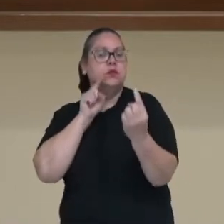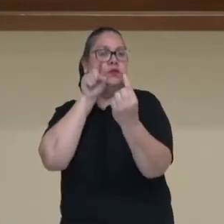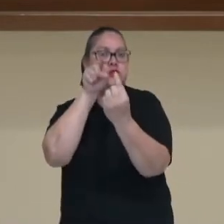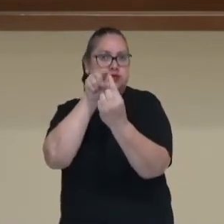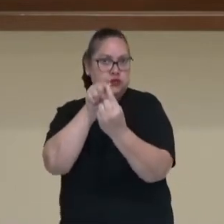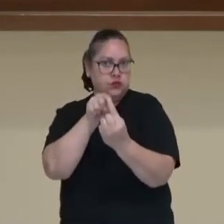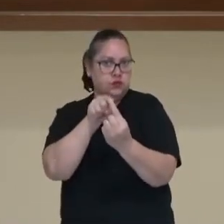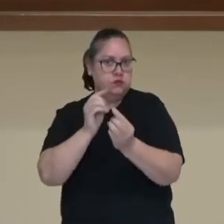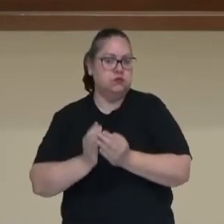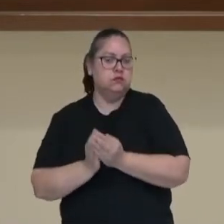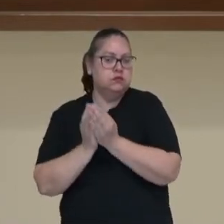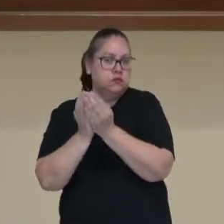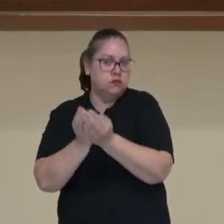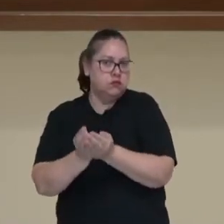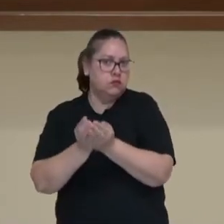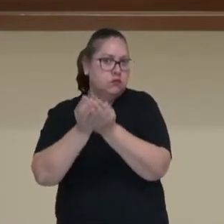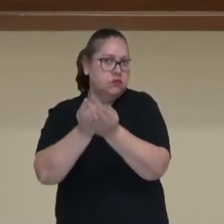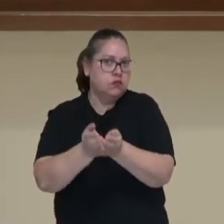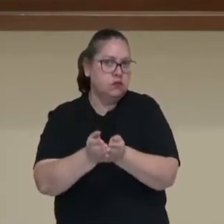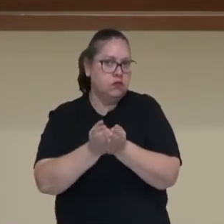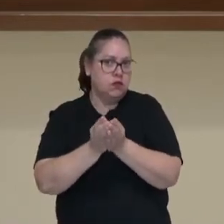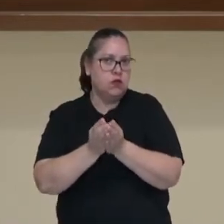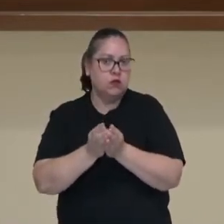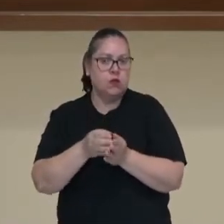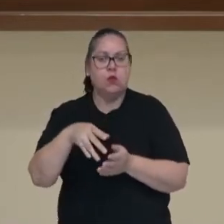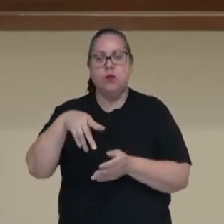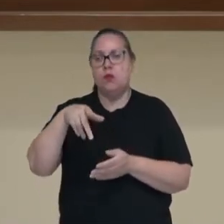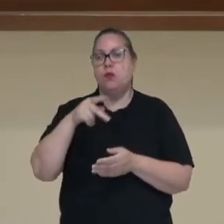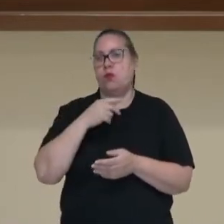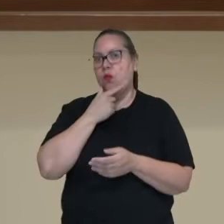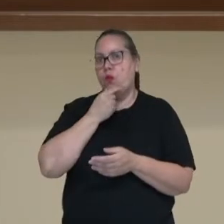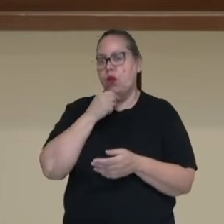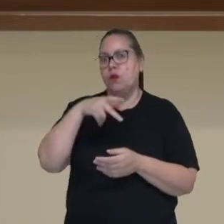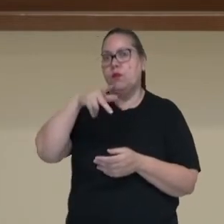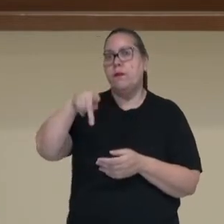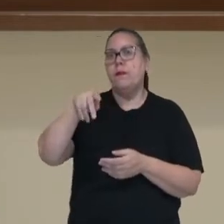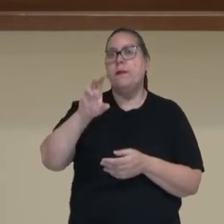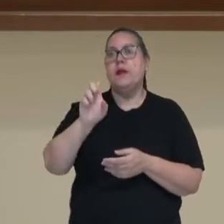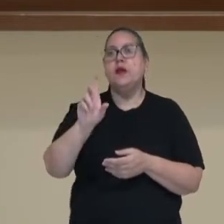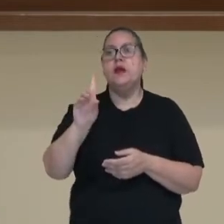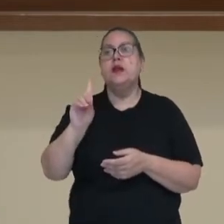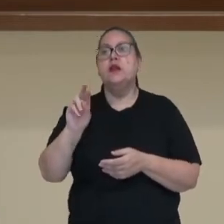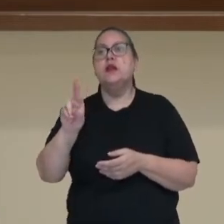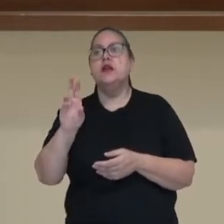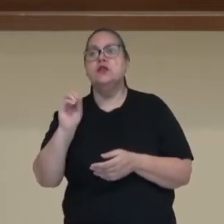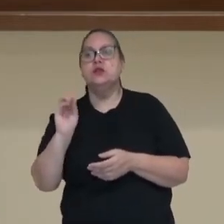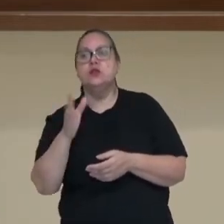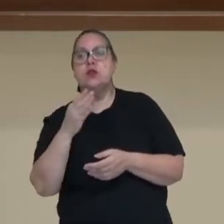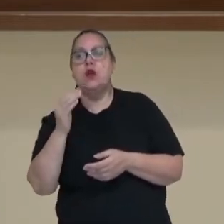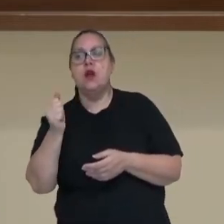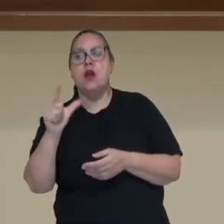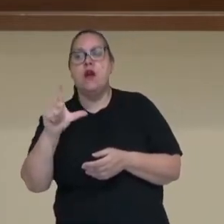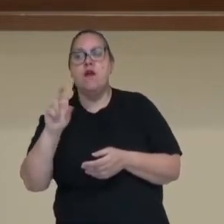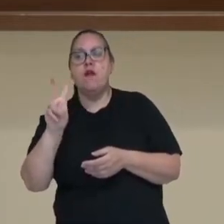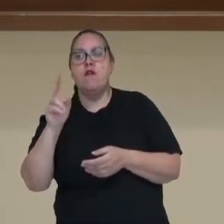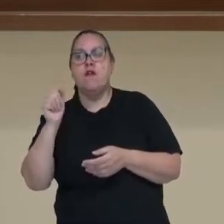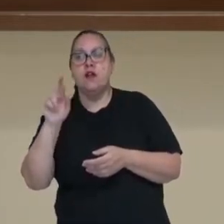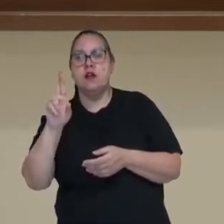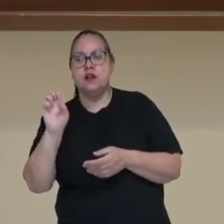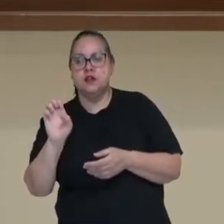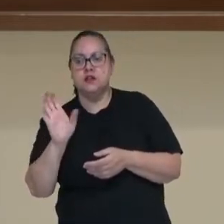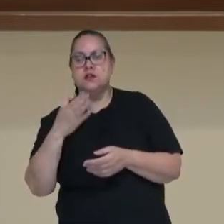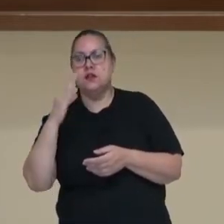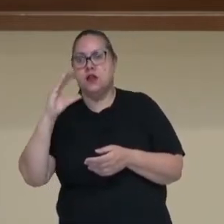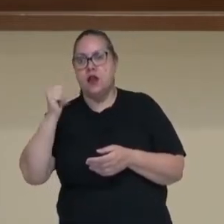da esquadra de Cabral, a ponto do capitão Pedro Álvares Cabral mandar novamente um navio retornar antes da